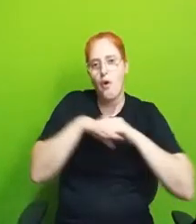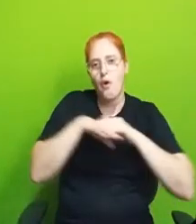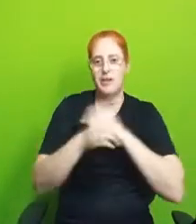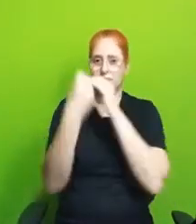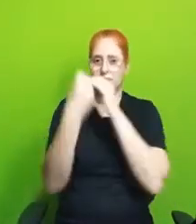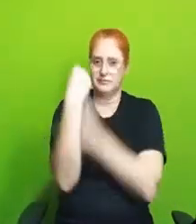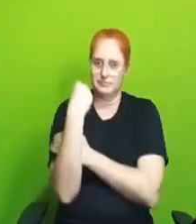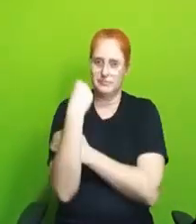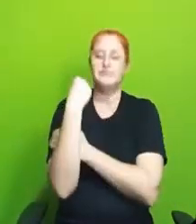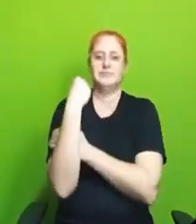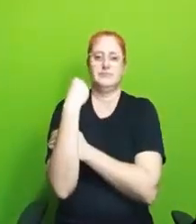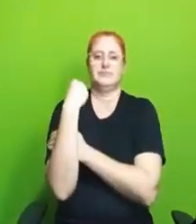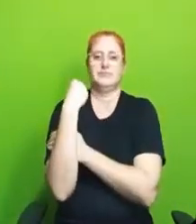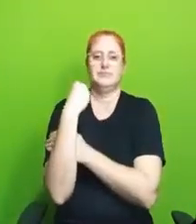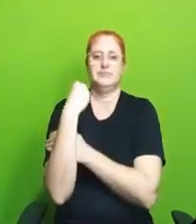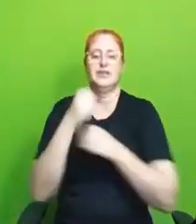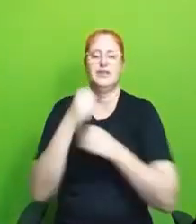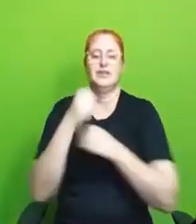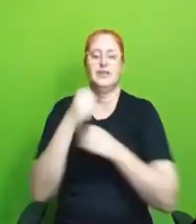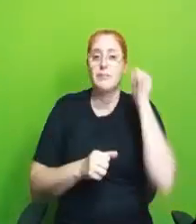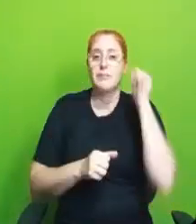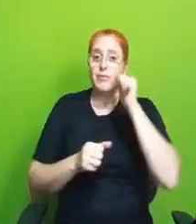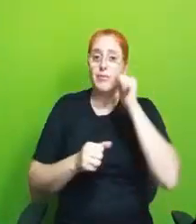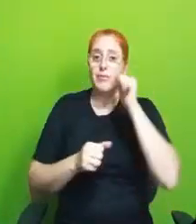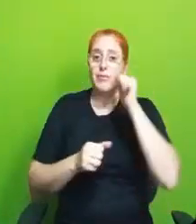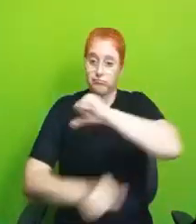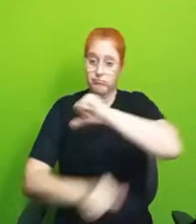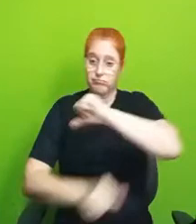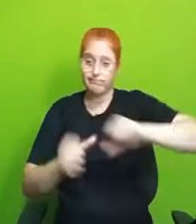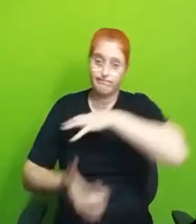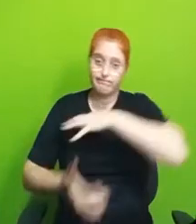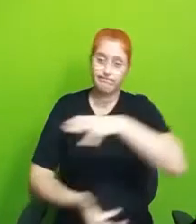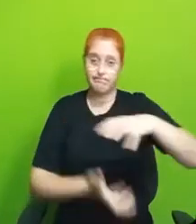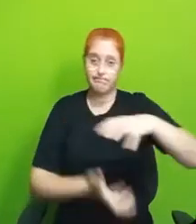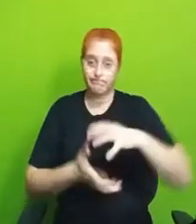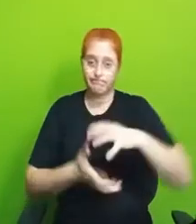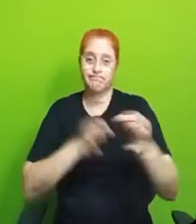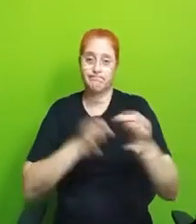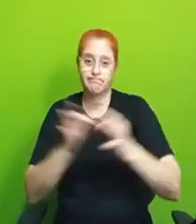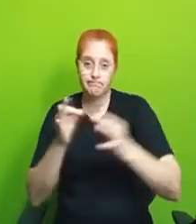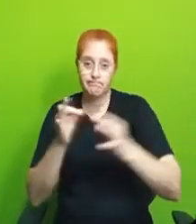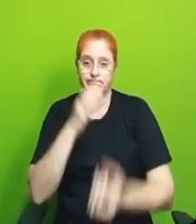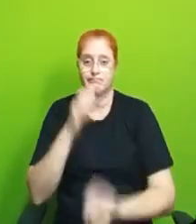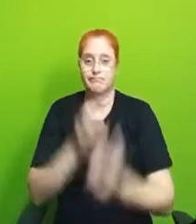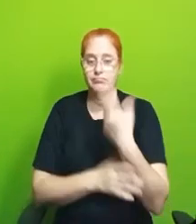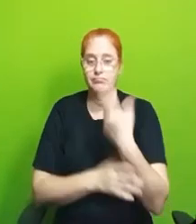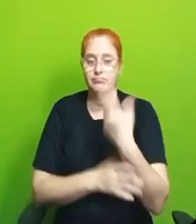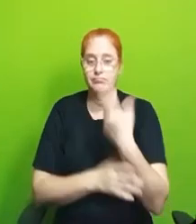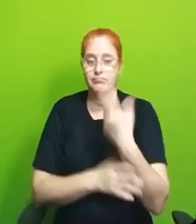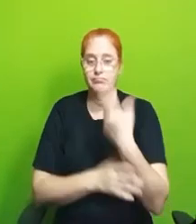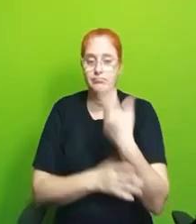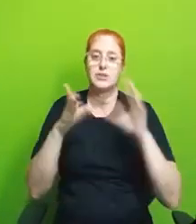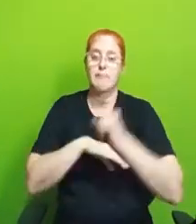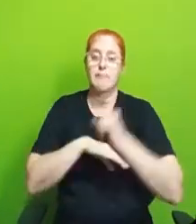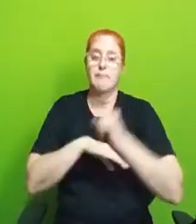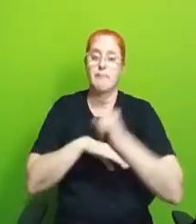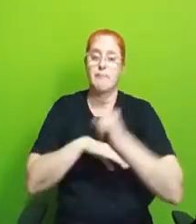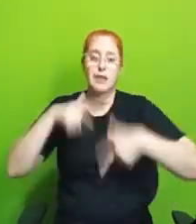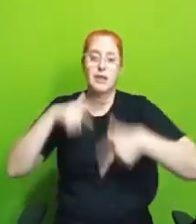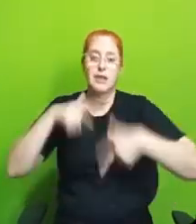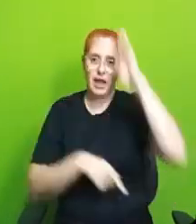mulheres para mudar o mundo, é um projeto que surgiu do desejo da gente democratizar um pouco mais o trabalho acadêmico de